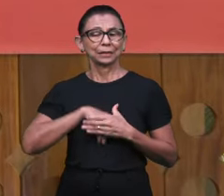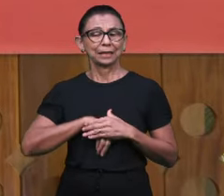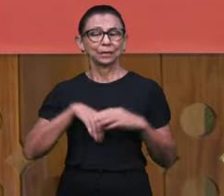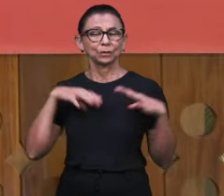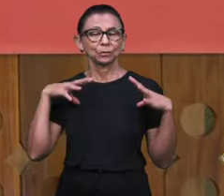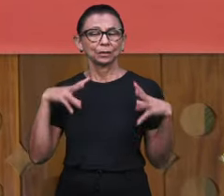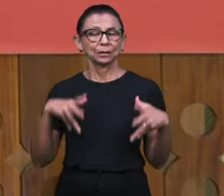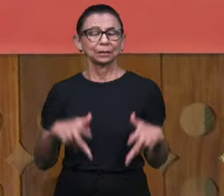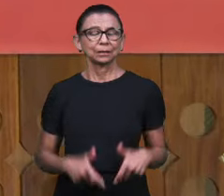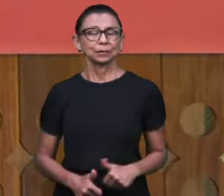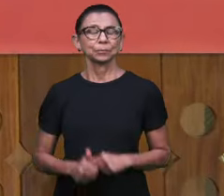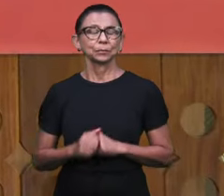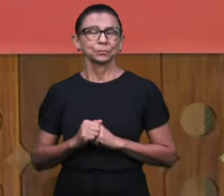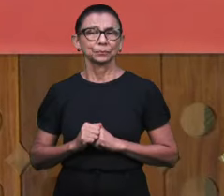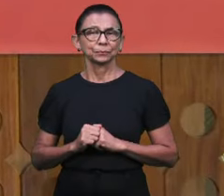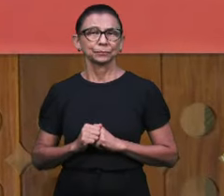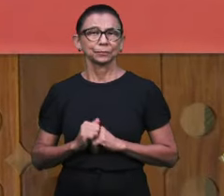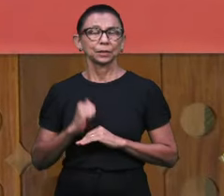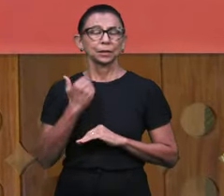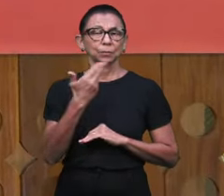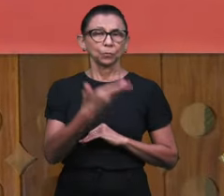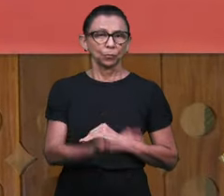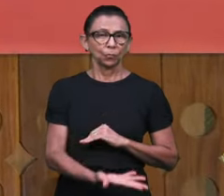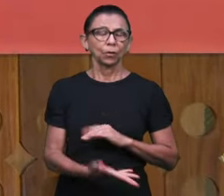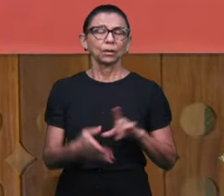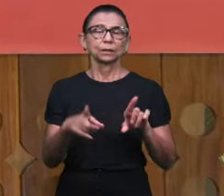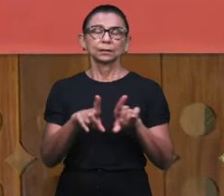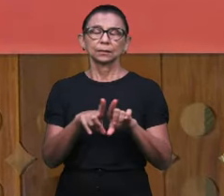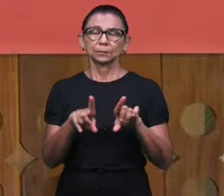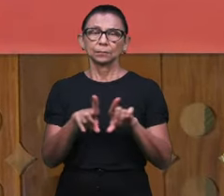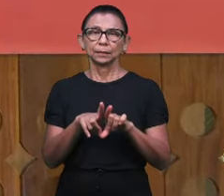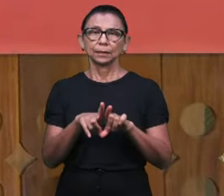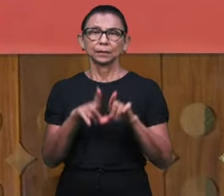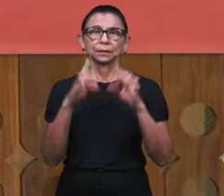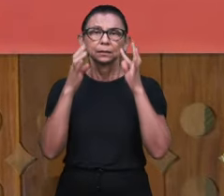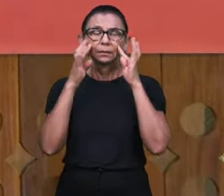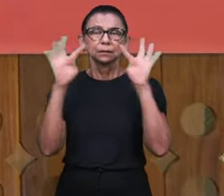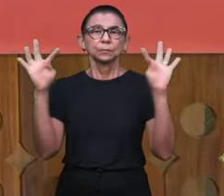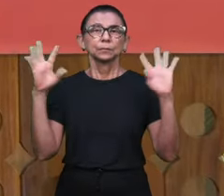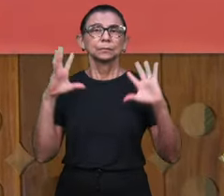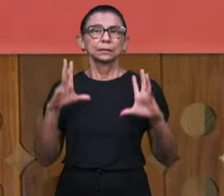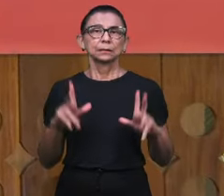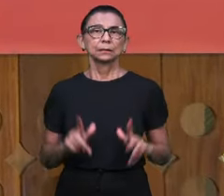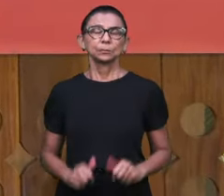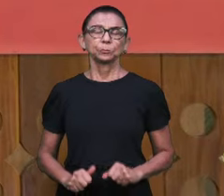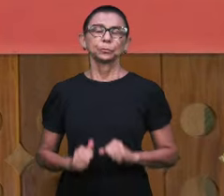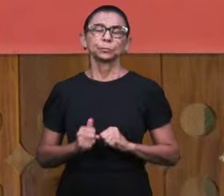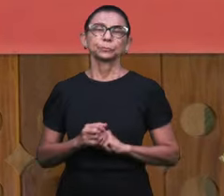fora, para que o som saia limpo.